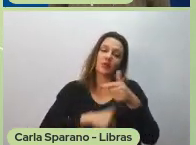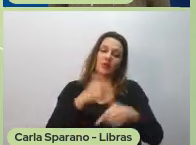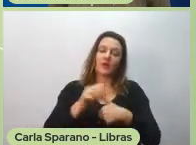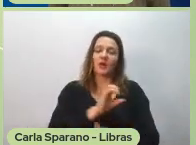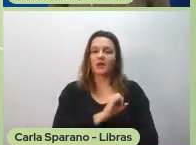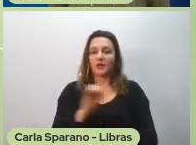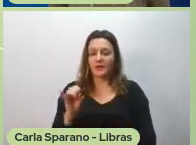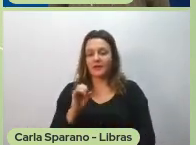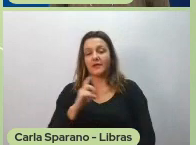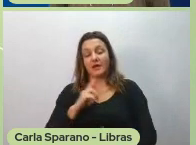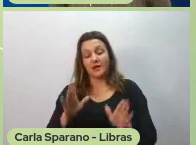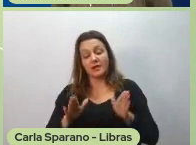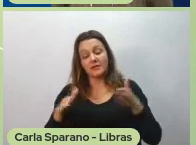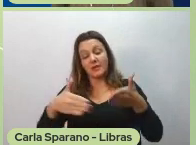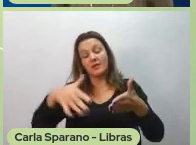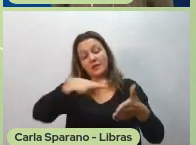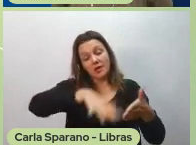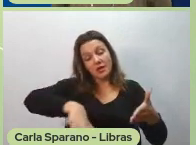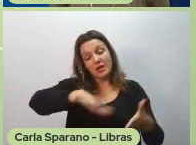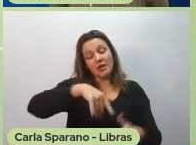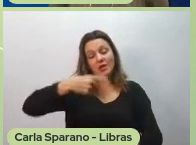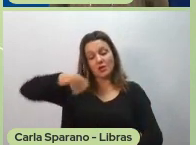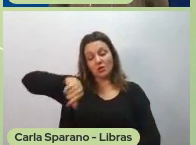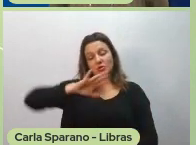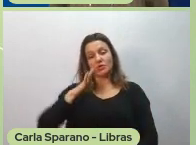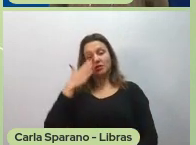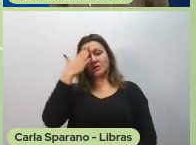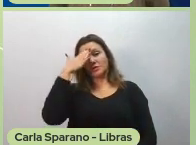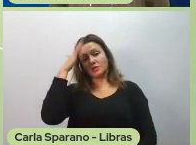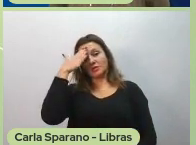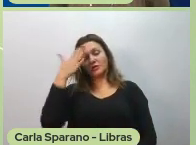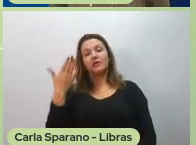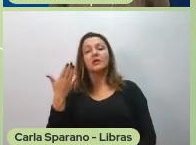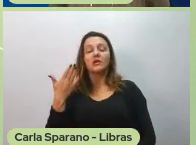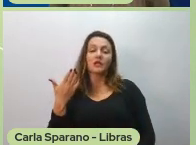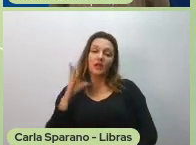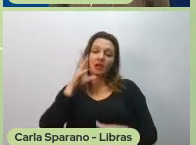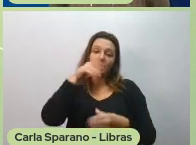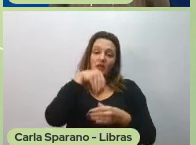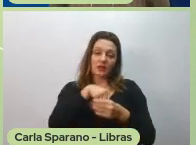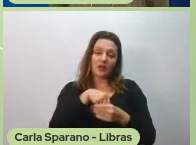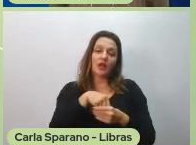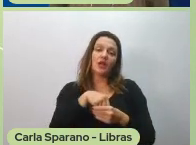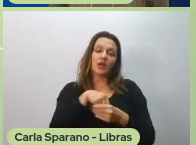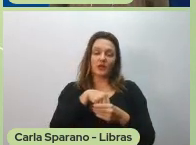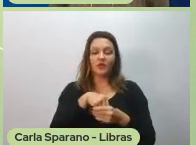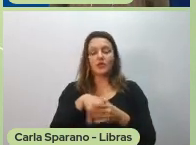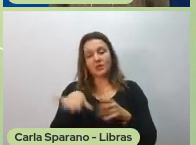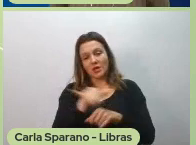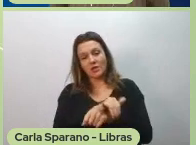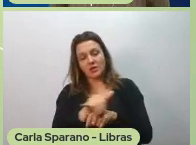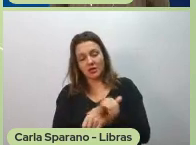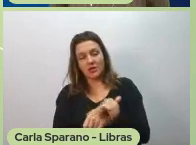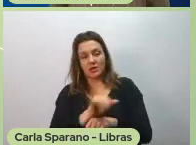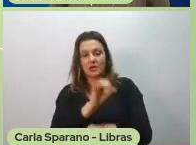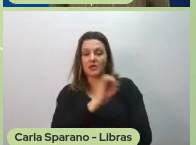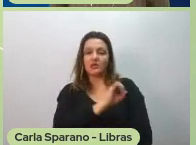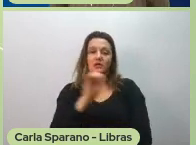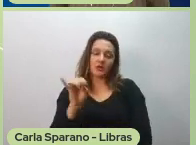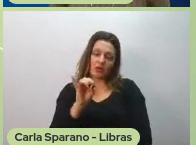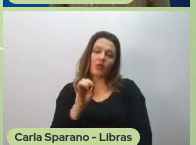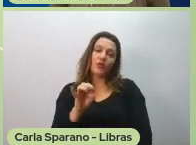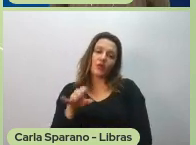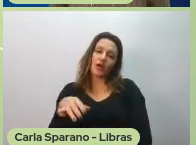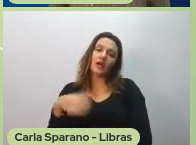Samuel, que a gente entende que faz parte do nosso reposicionamento estratégico e que a gente precisa, e que